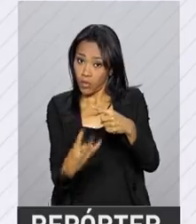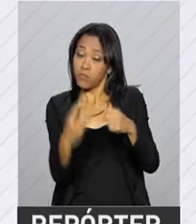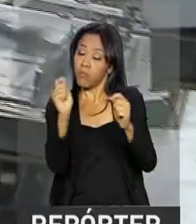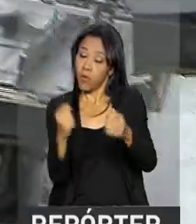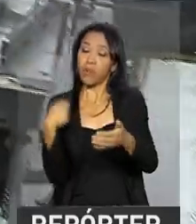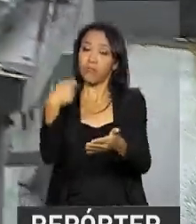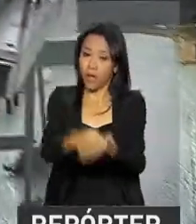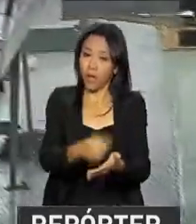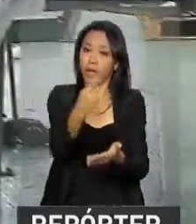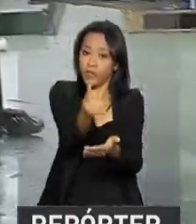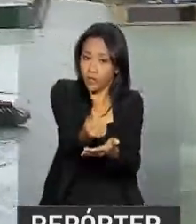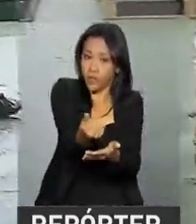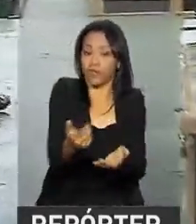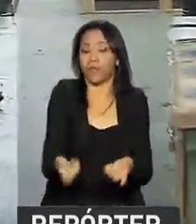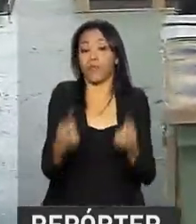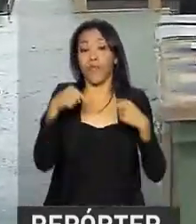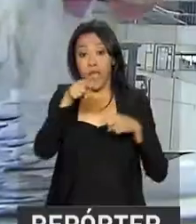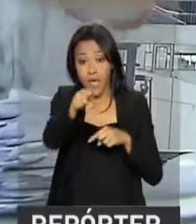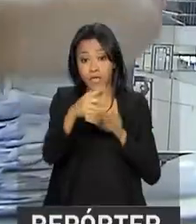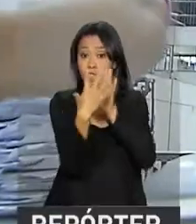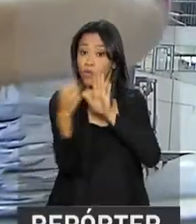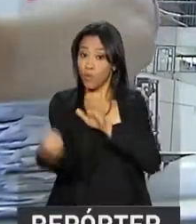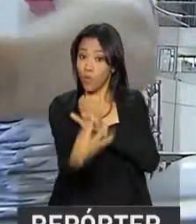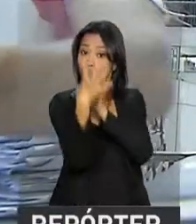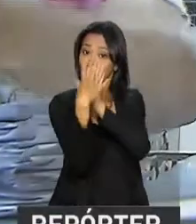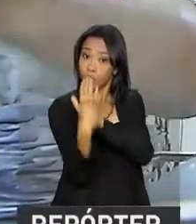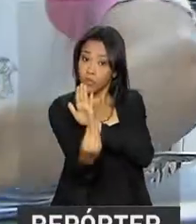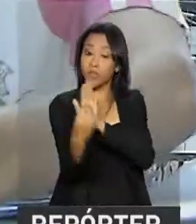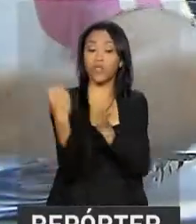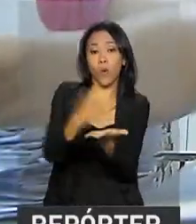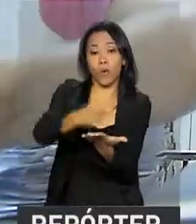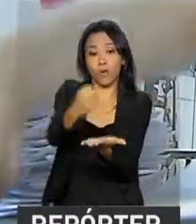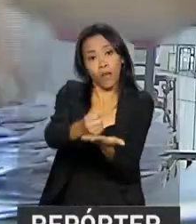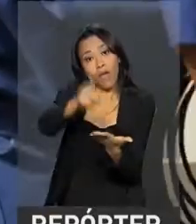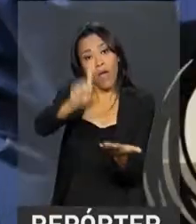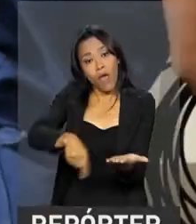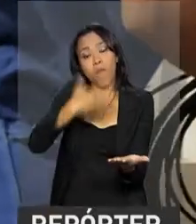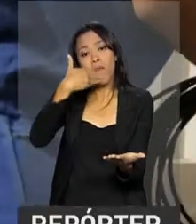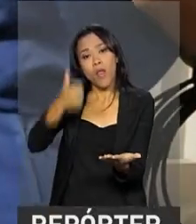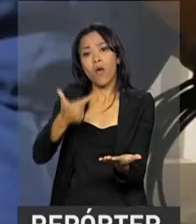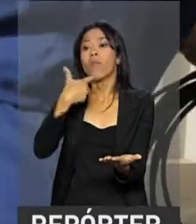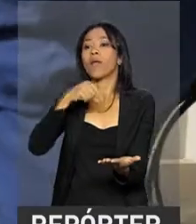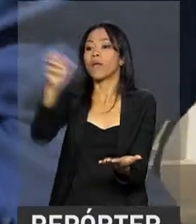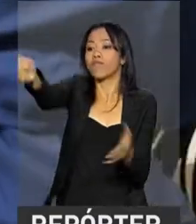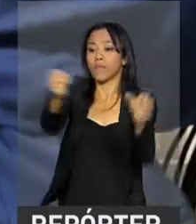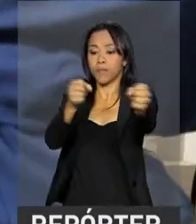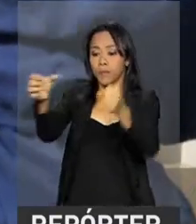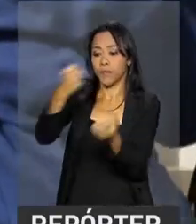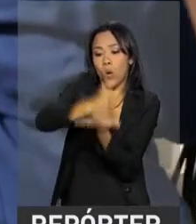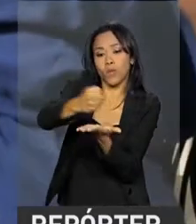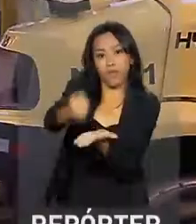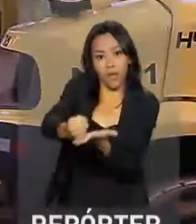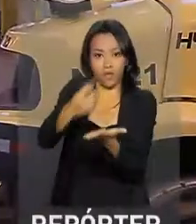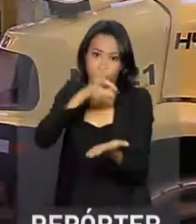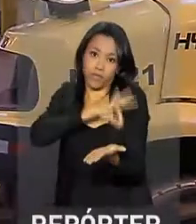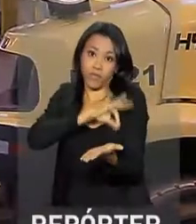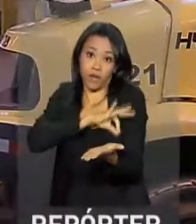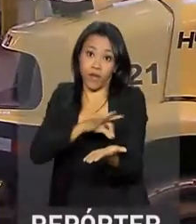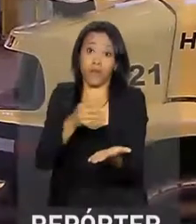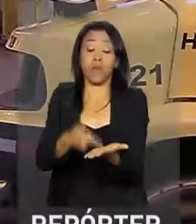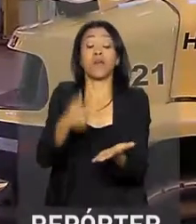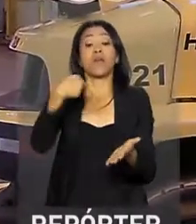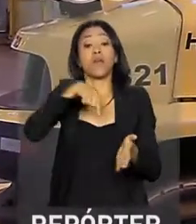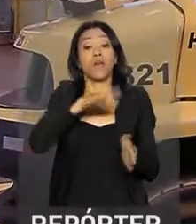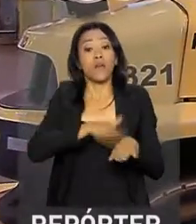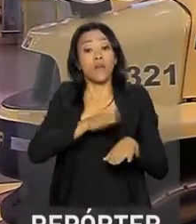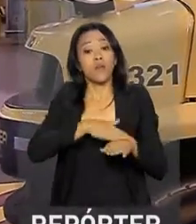essa modalidade de contratação pode ser melhor para o empregado quando o assunto é remuneração segundo dados da